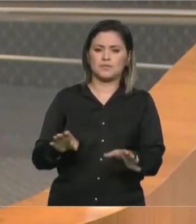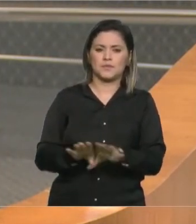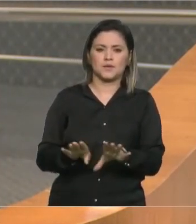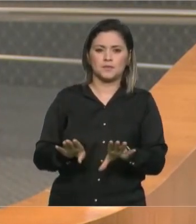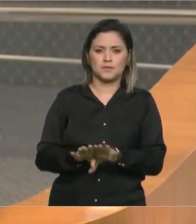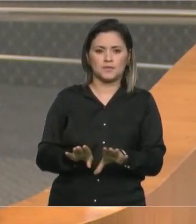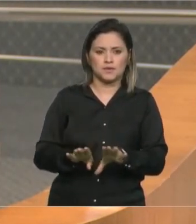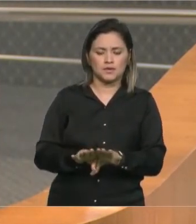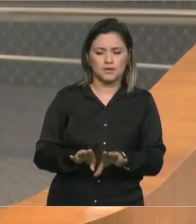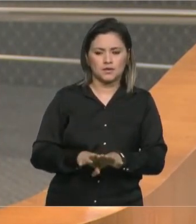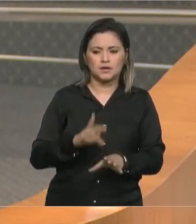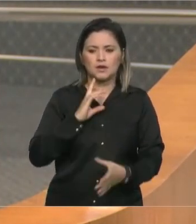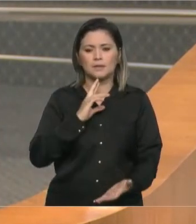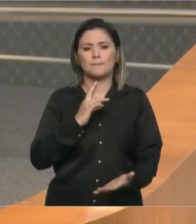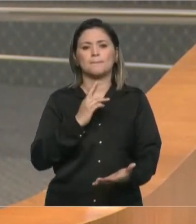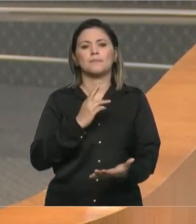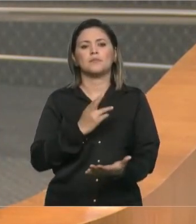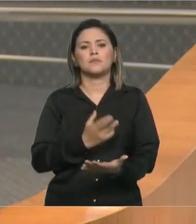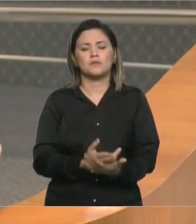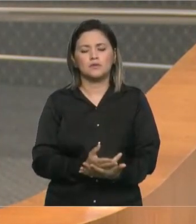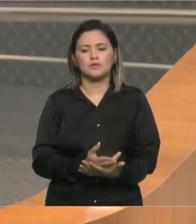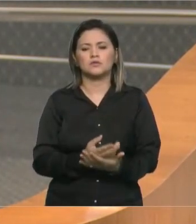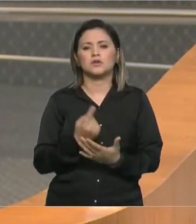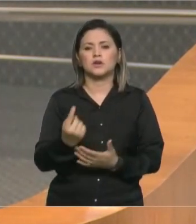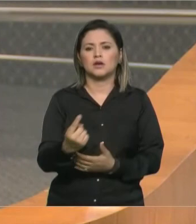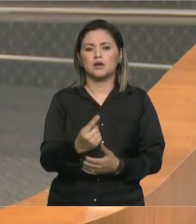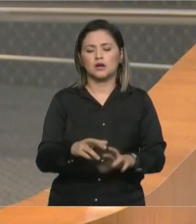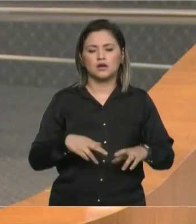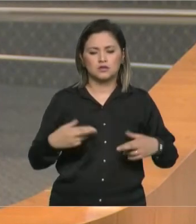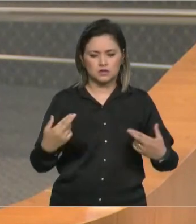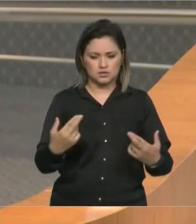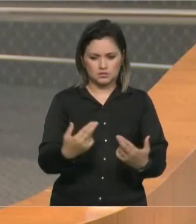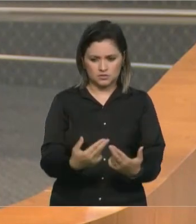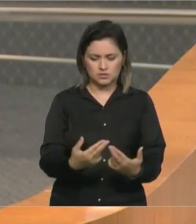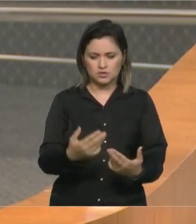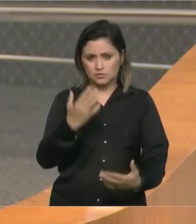o resultado efetivo de cada reunião, de cada pleito dessa categoria. Muito obrigado, senhor presidente.